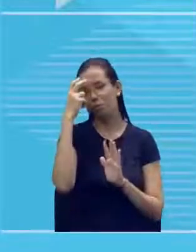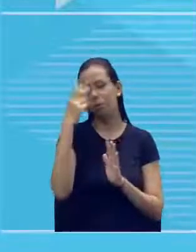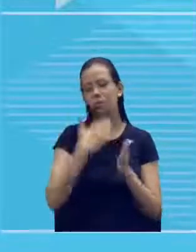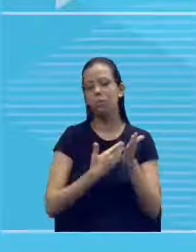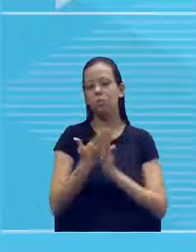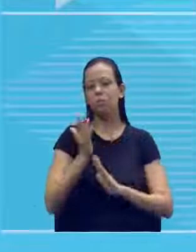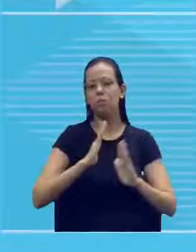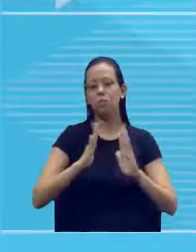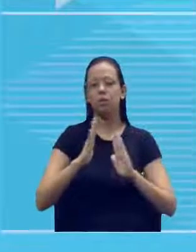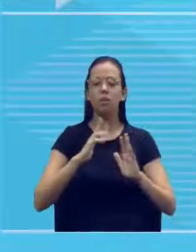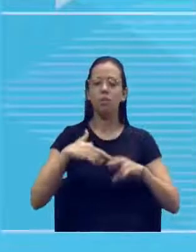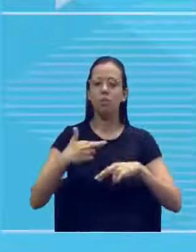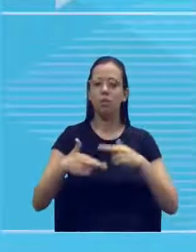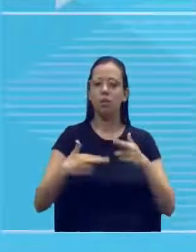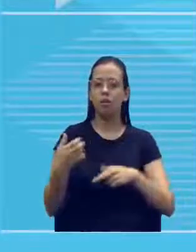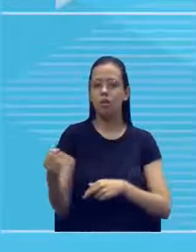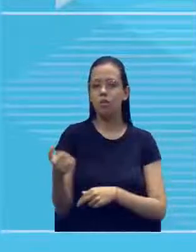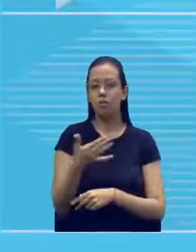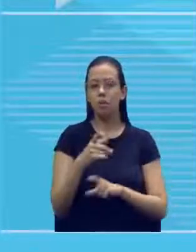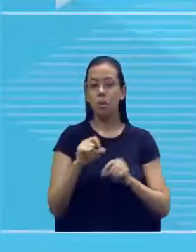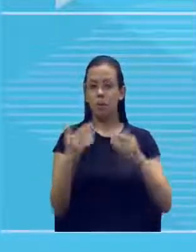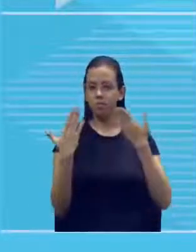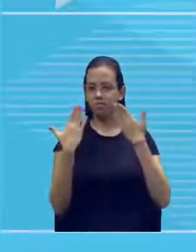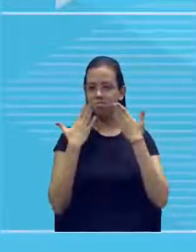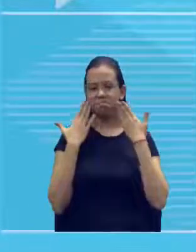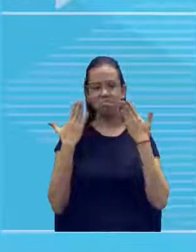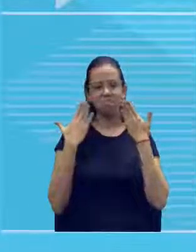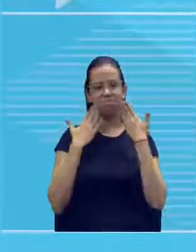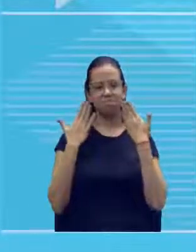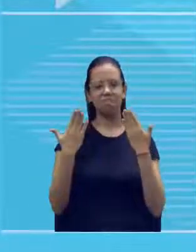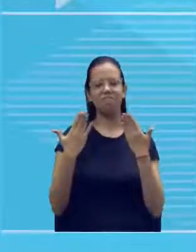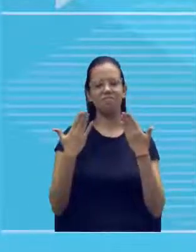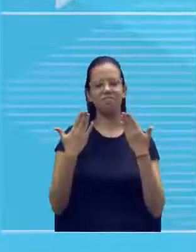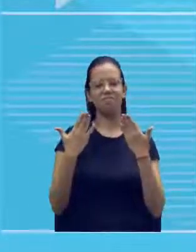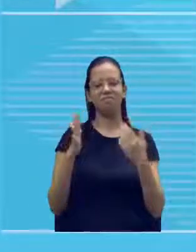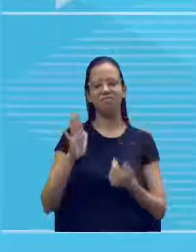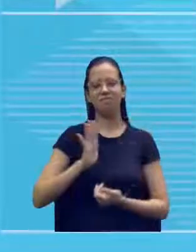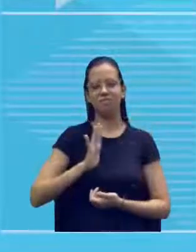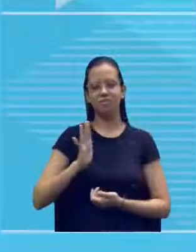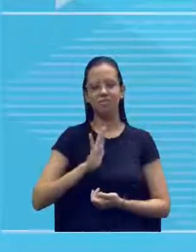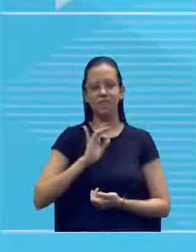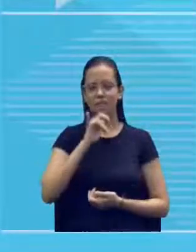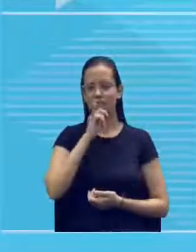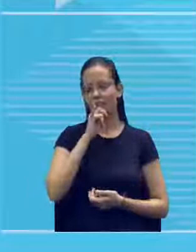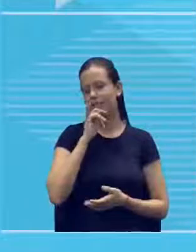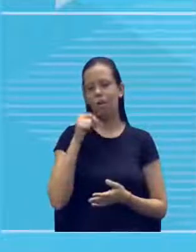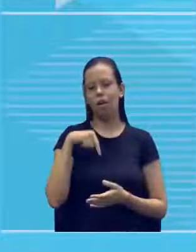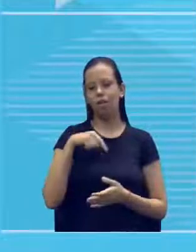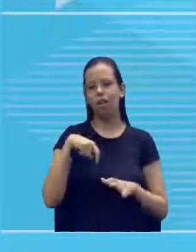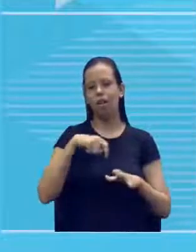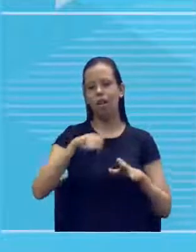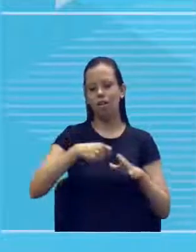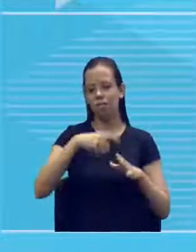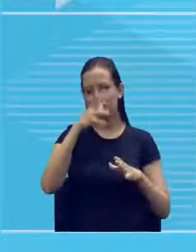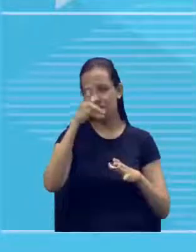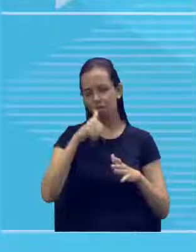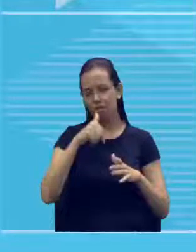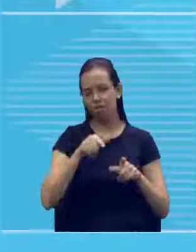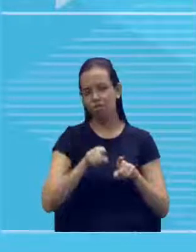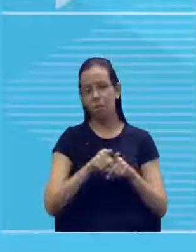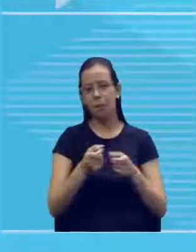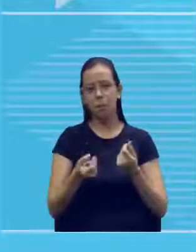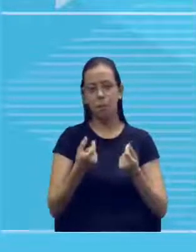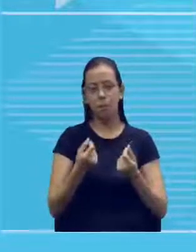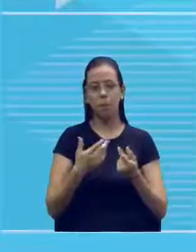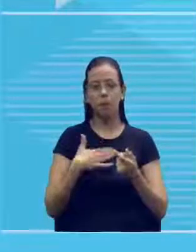Renascimento, as ostentações. É creme de galinha, é pipoca. Lá